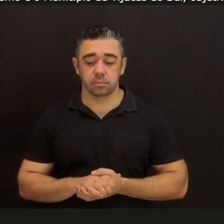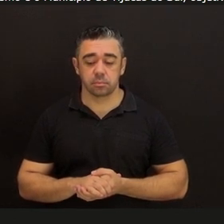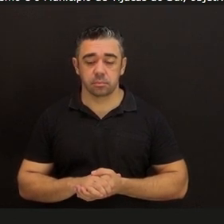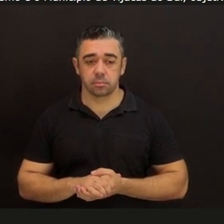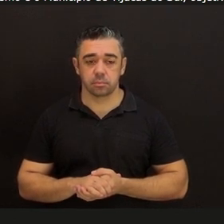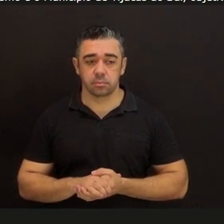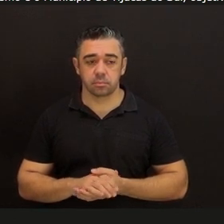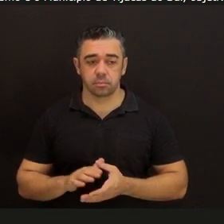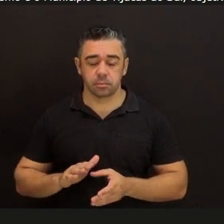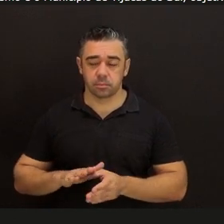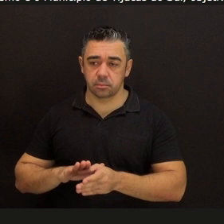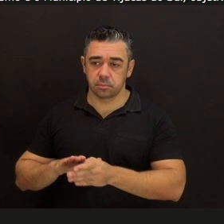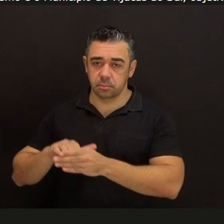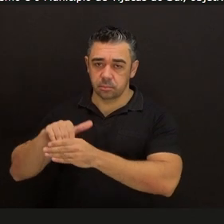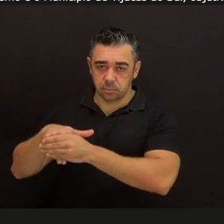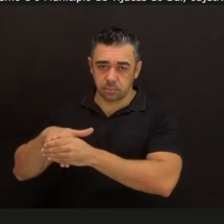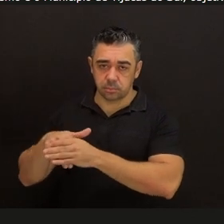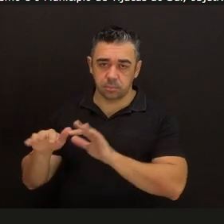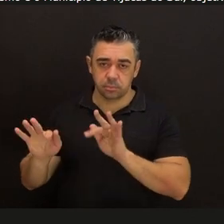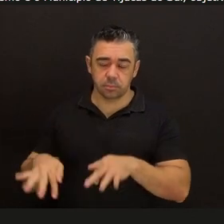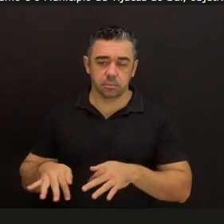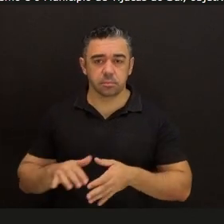votação encerrada